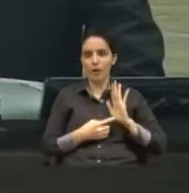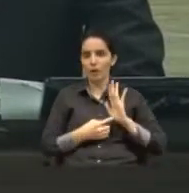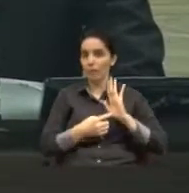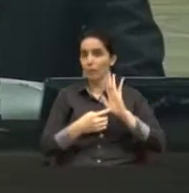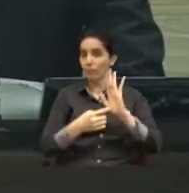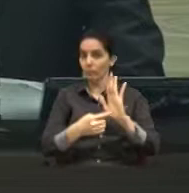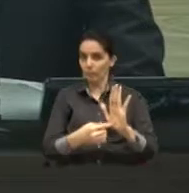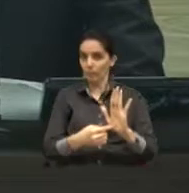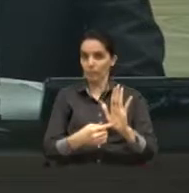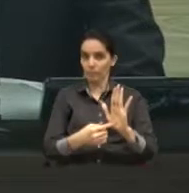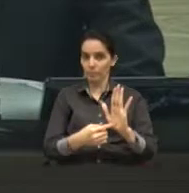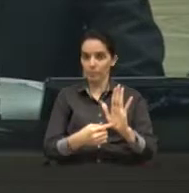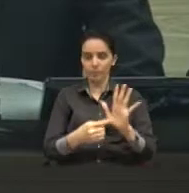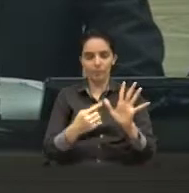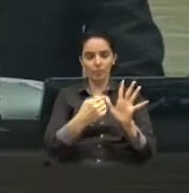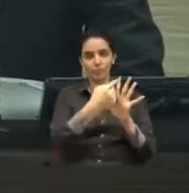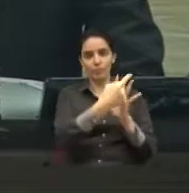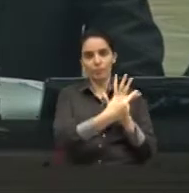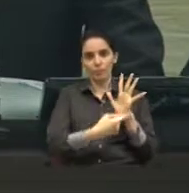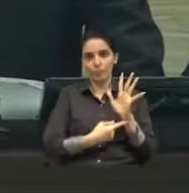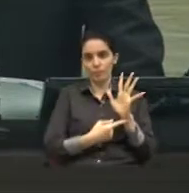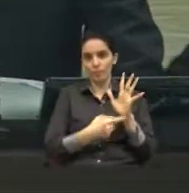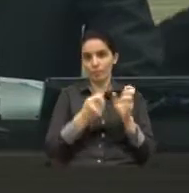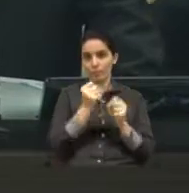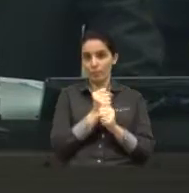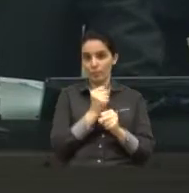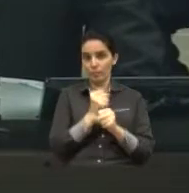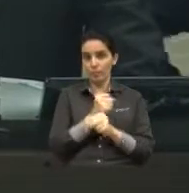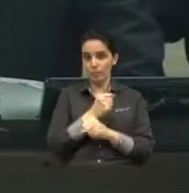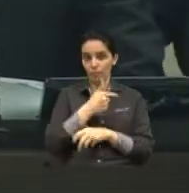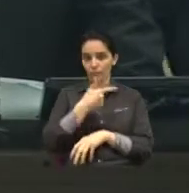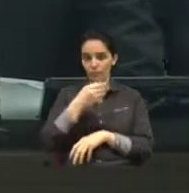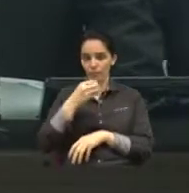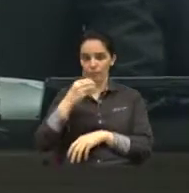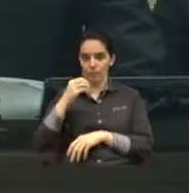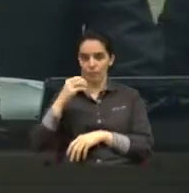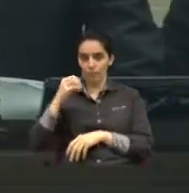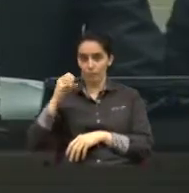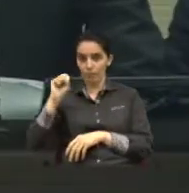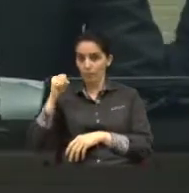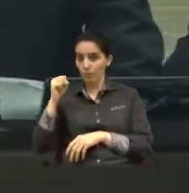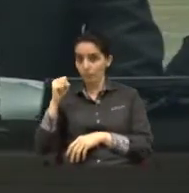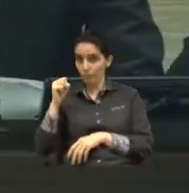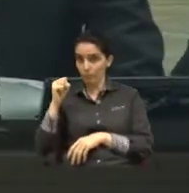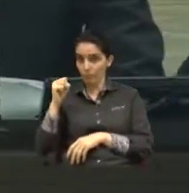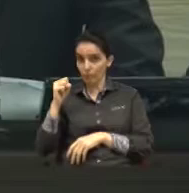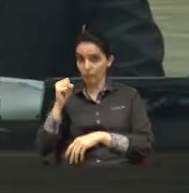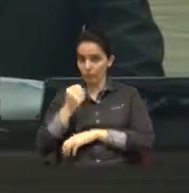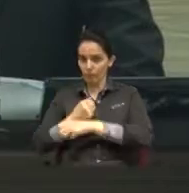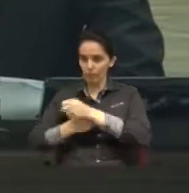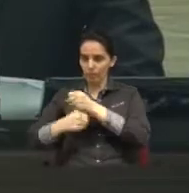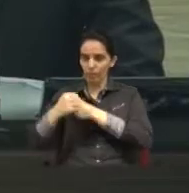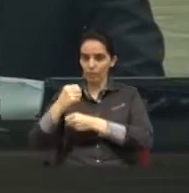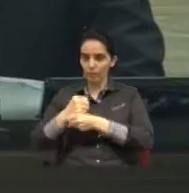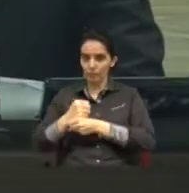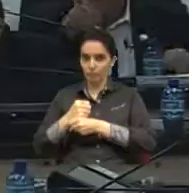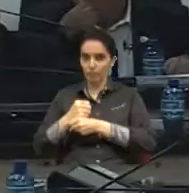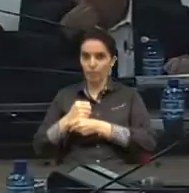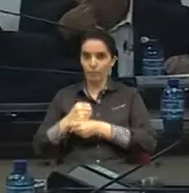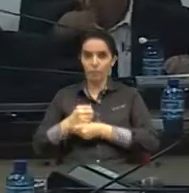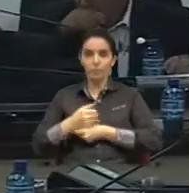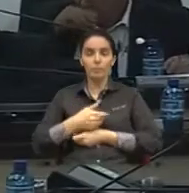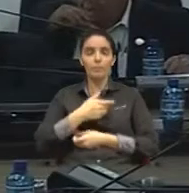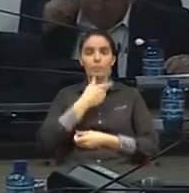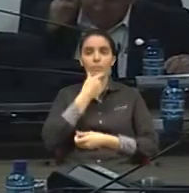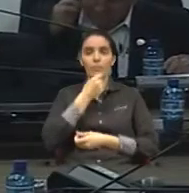no período de 5 anos, 2008 a 2013, a proporção de homens fumantes